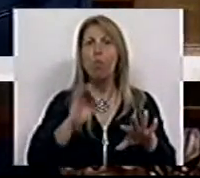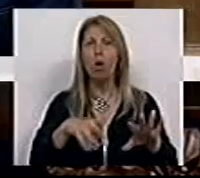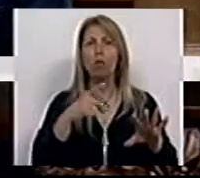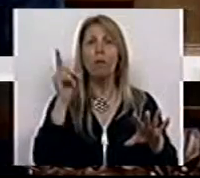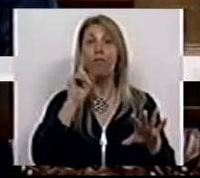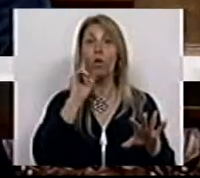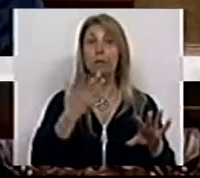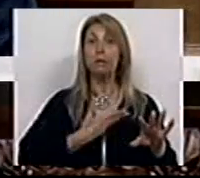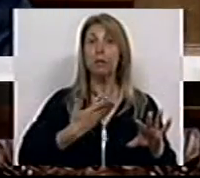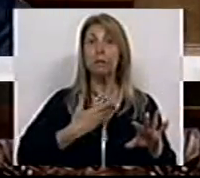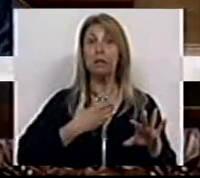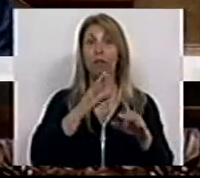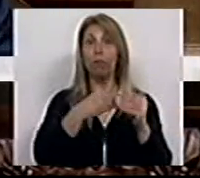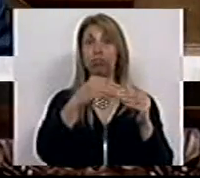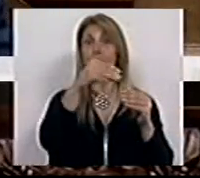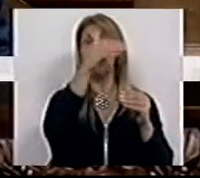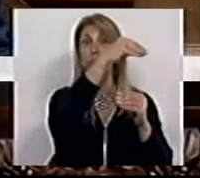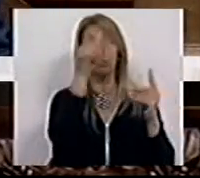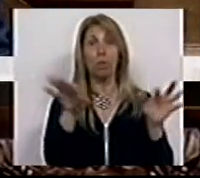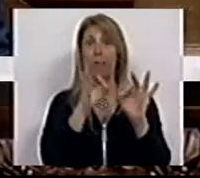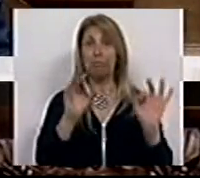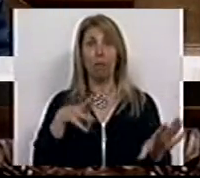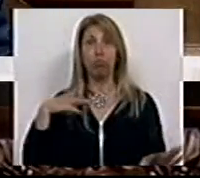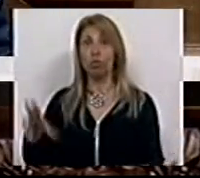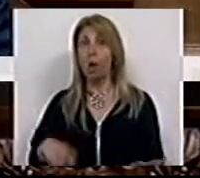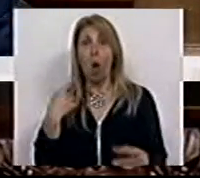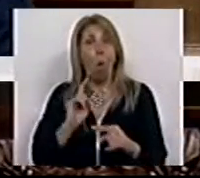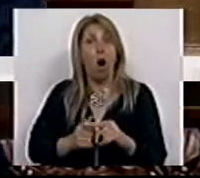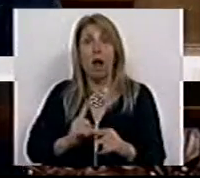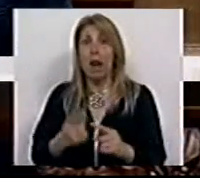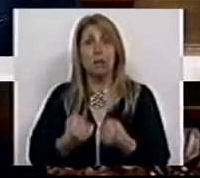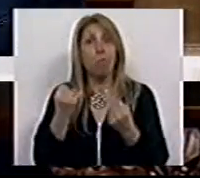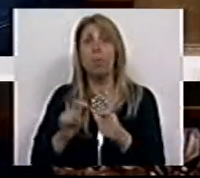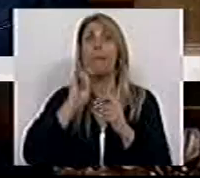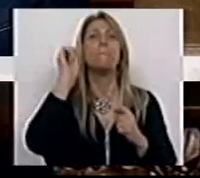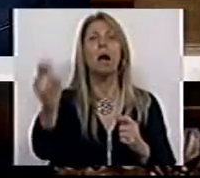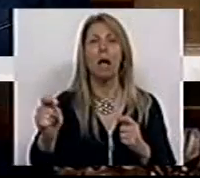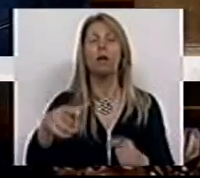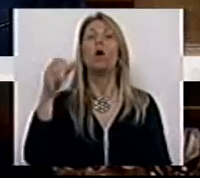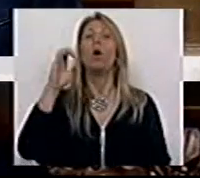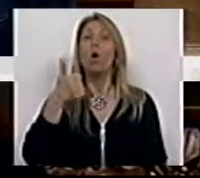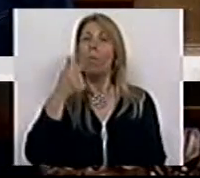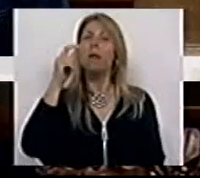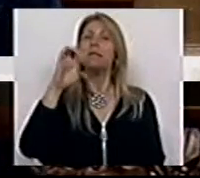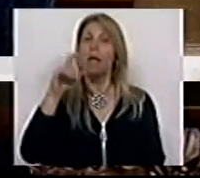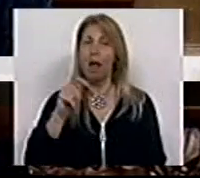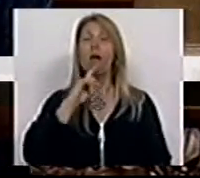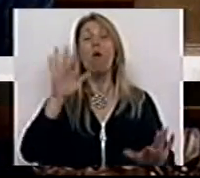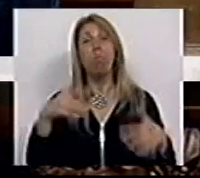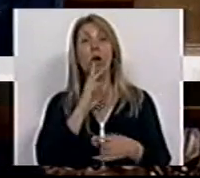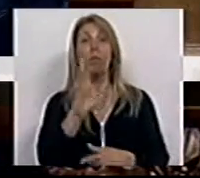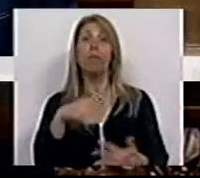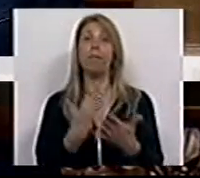que é impagável em países como Portugal ou a Grécia. O BCE pode responder pela estabilidade dos juros, mas